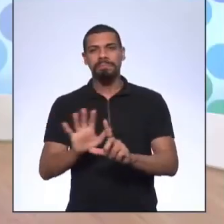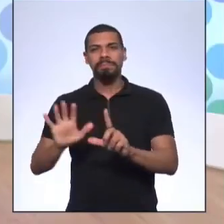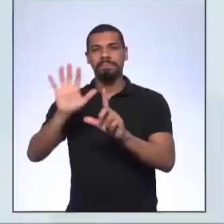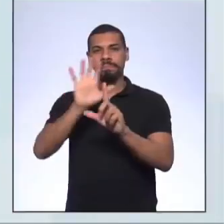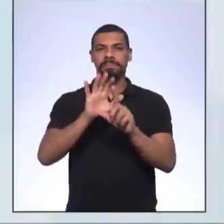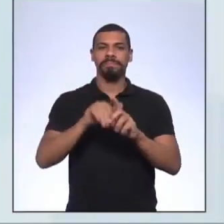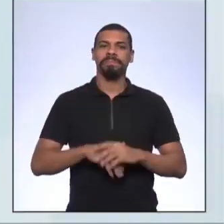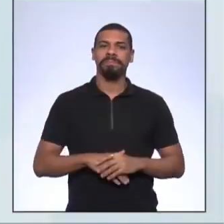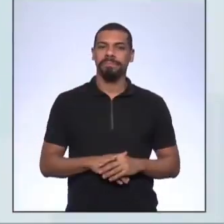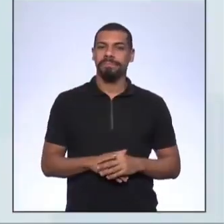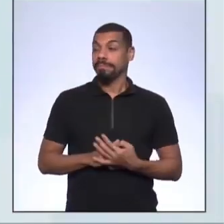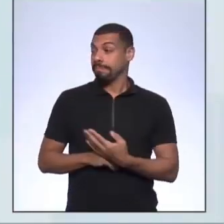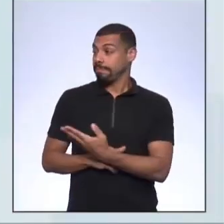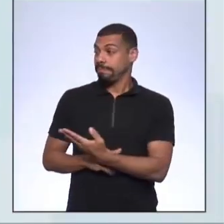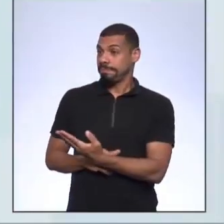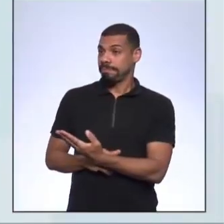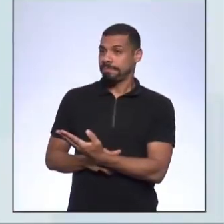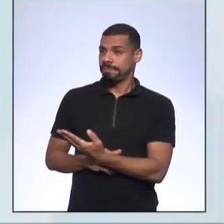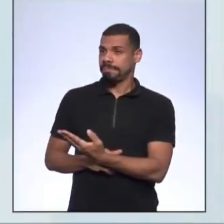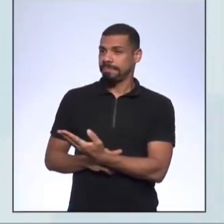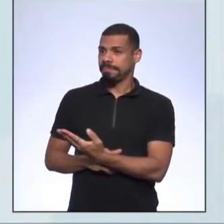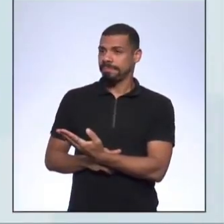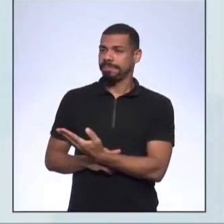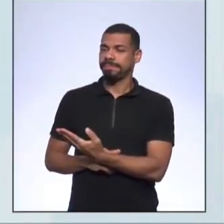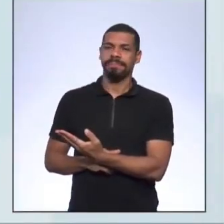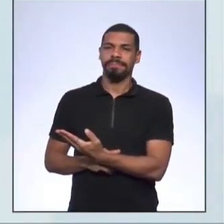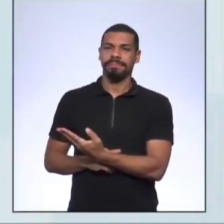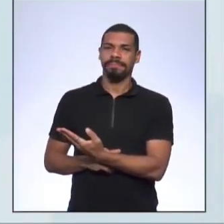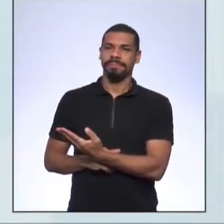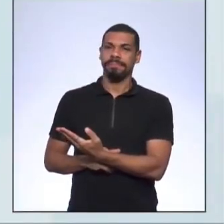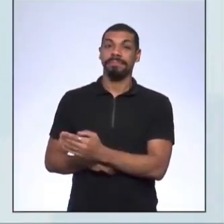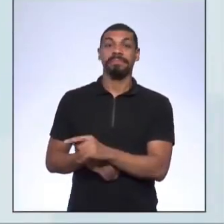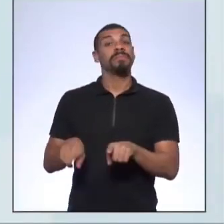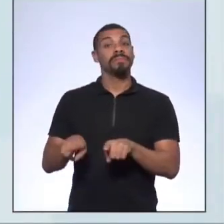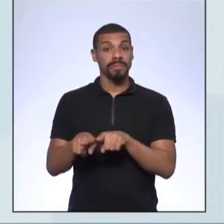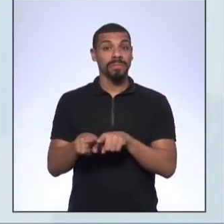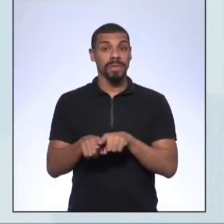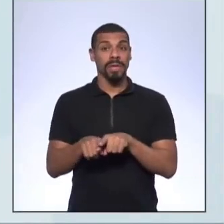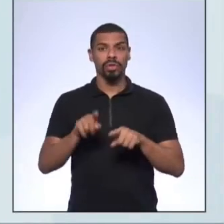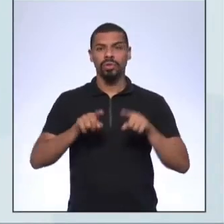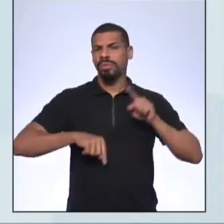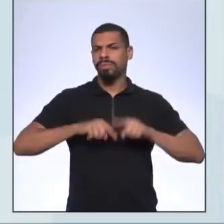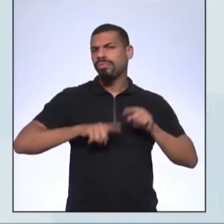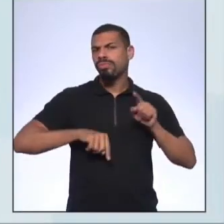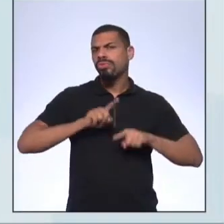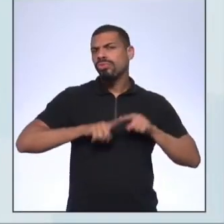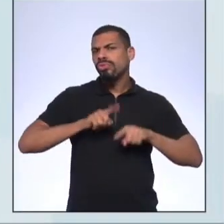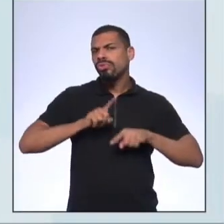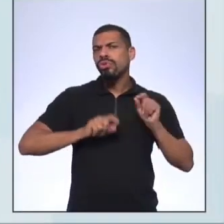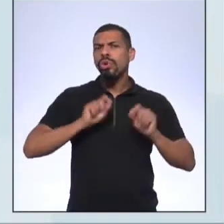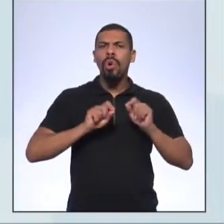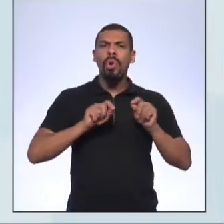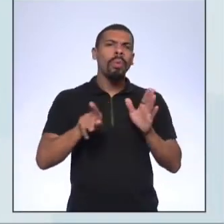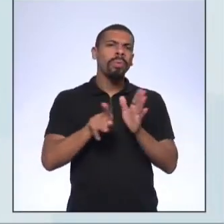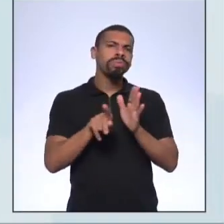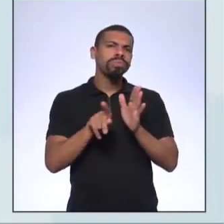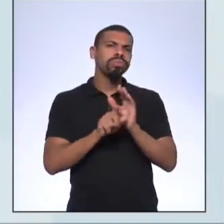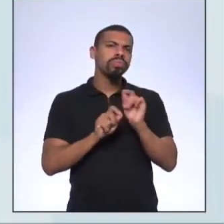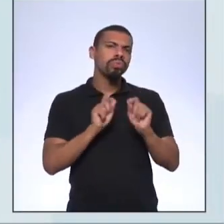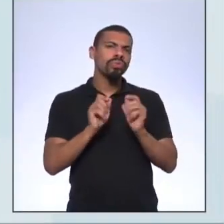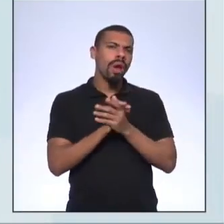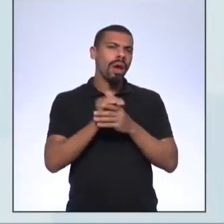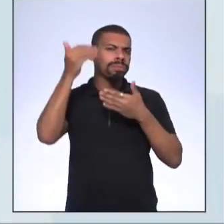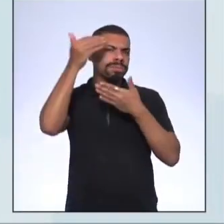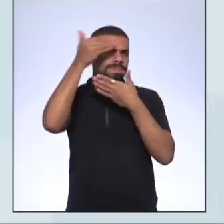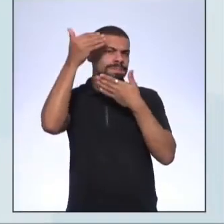contexto. Né? Nós temos aí a circulação de mercadorias, que era controlada pelos árabes, que faziam